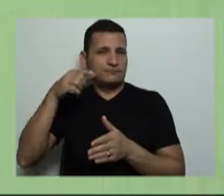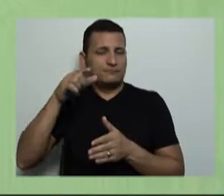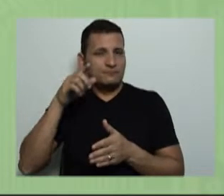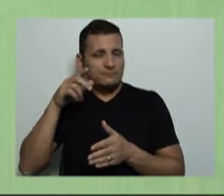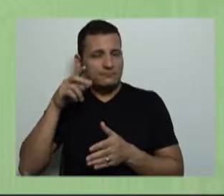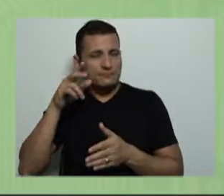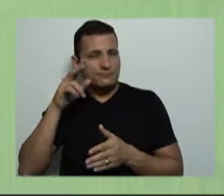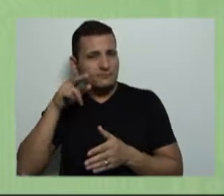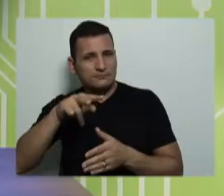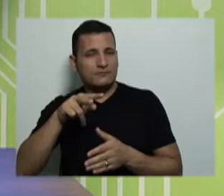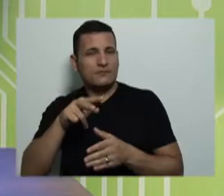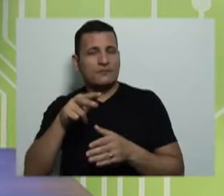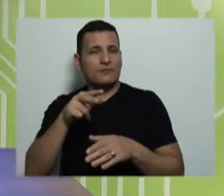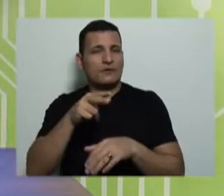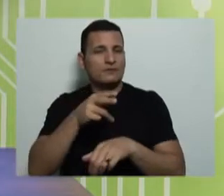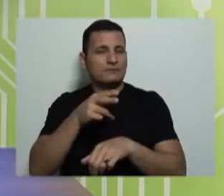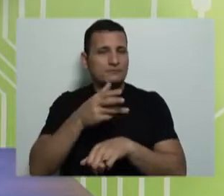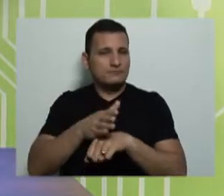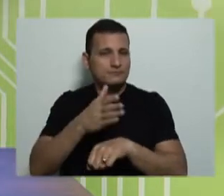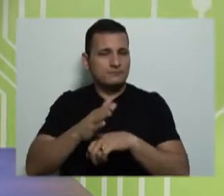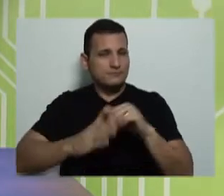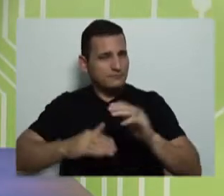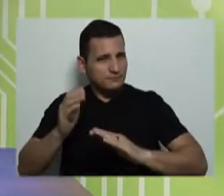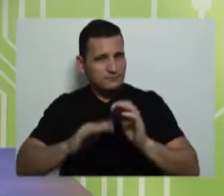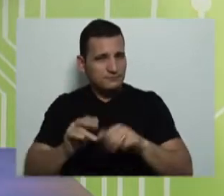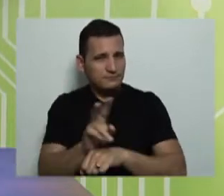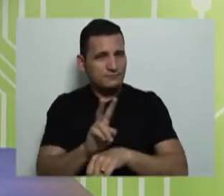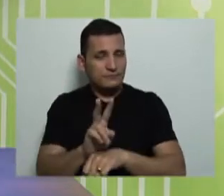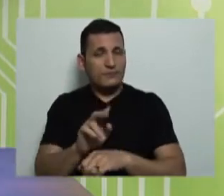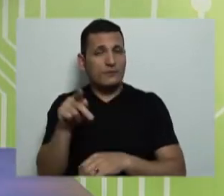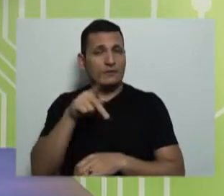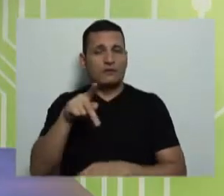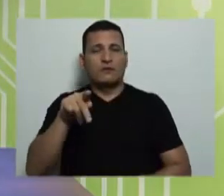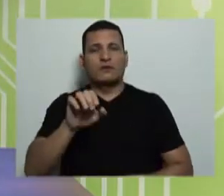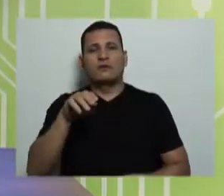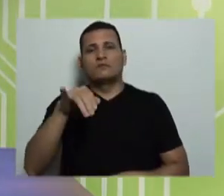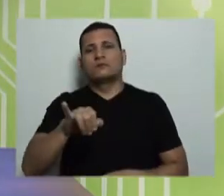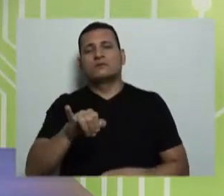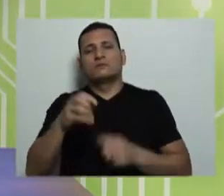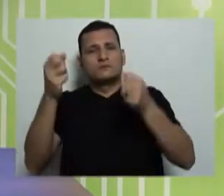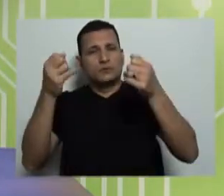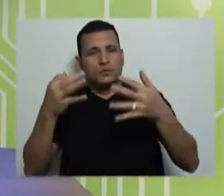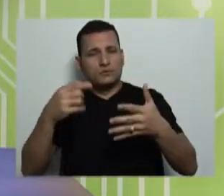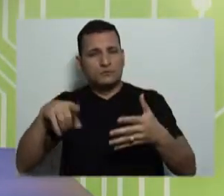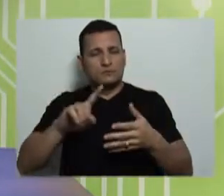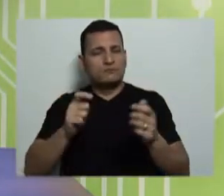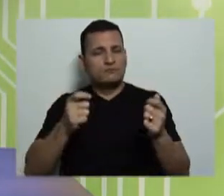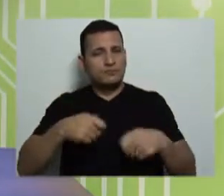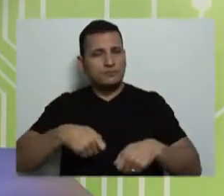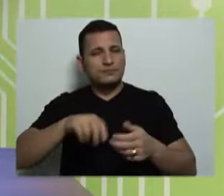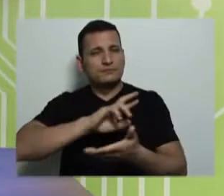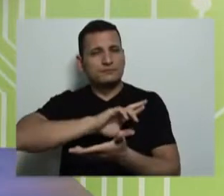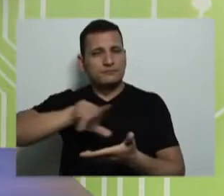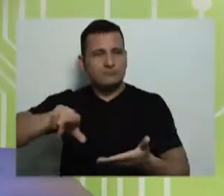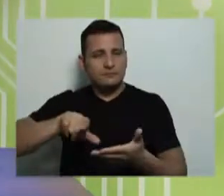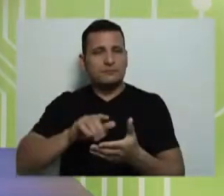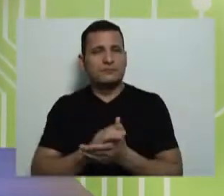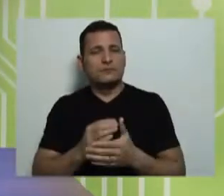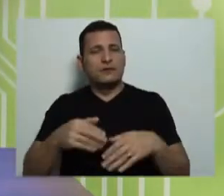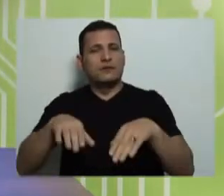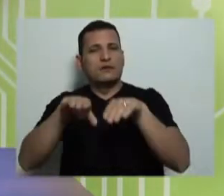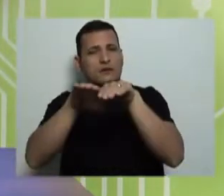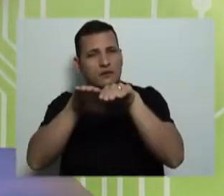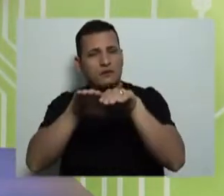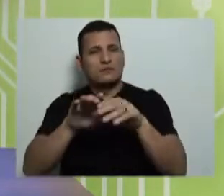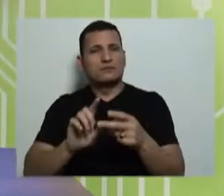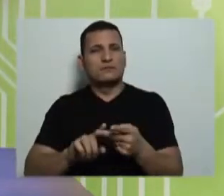supervisionada? A professora Emi não falou com vocês das várias possibilidades? Da equiparação, do trabalho